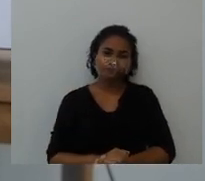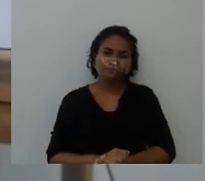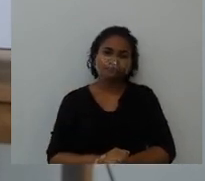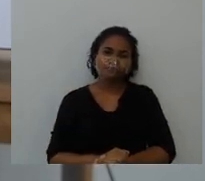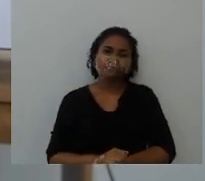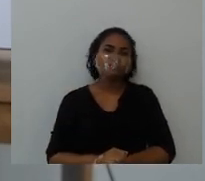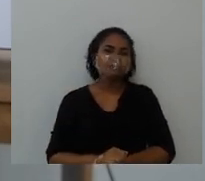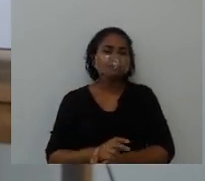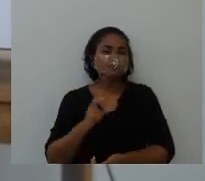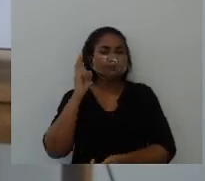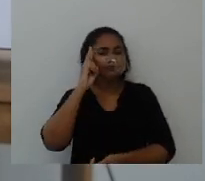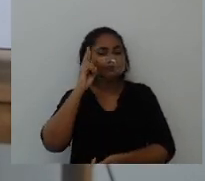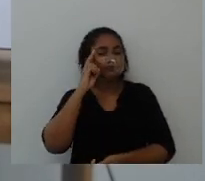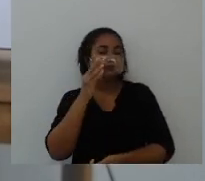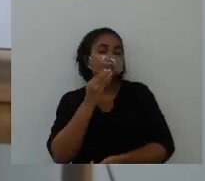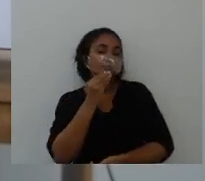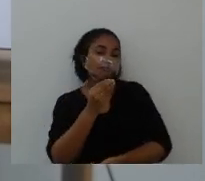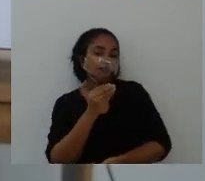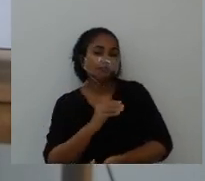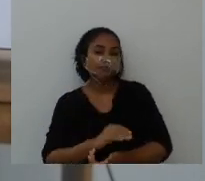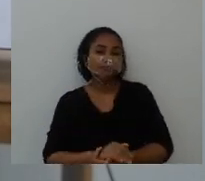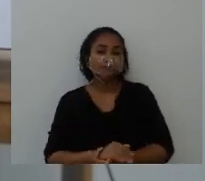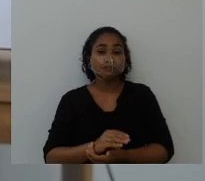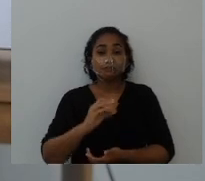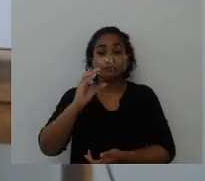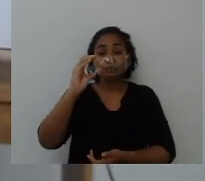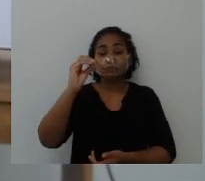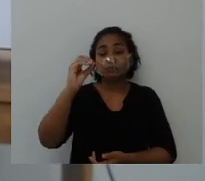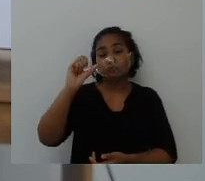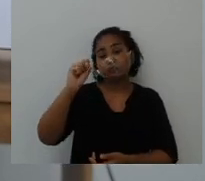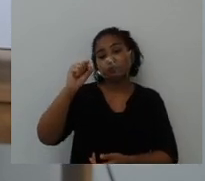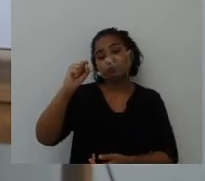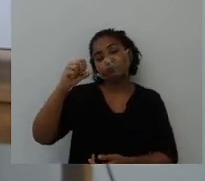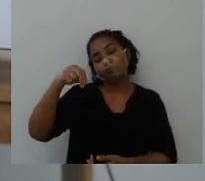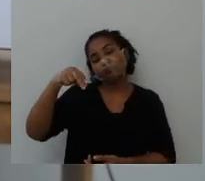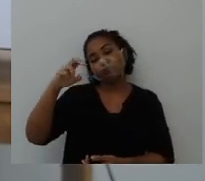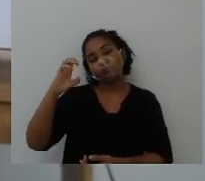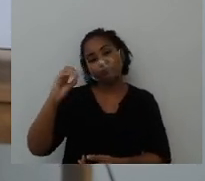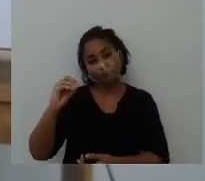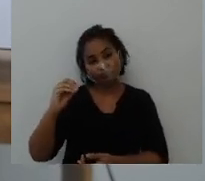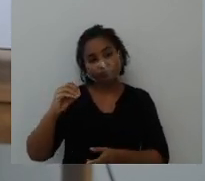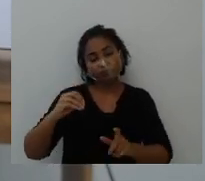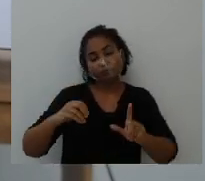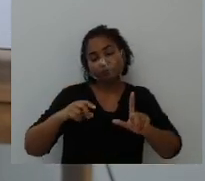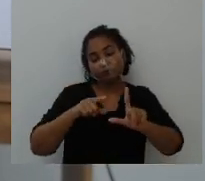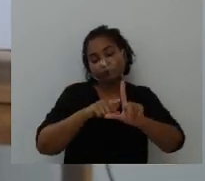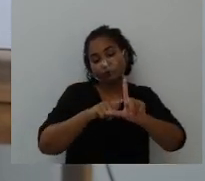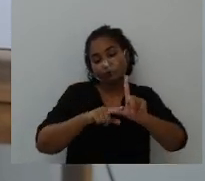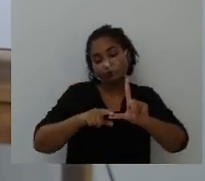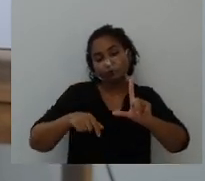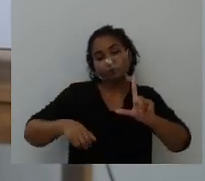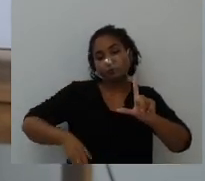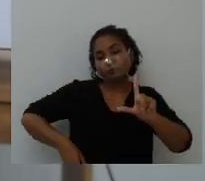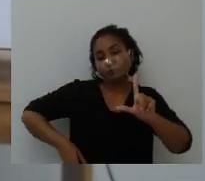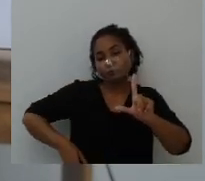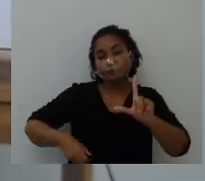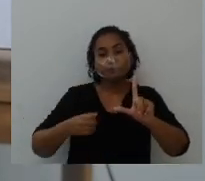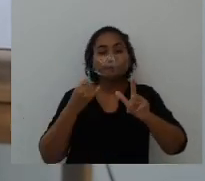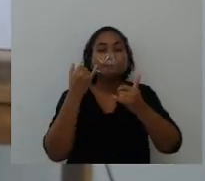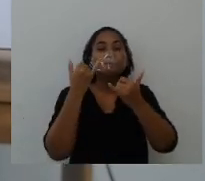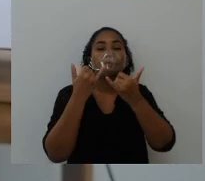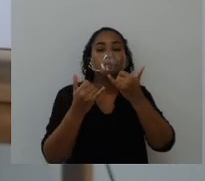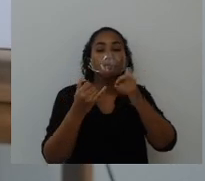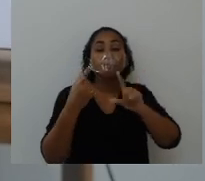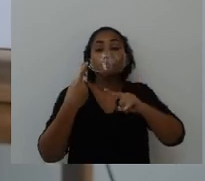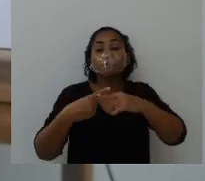você lembrar, para ficar fácil você em casa lembrar. Coçar, cosseno. Então, quem está deitado, a força deitada, se coça. Então,